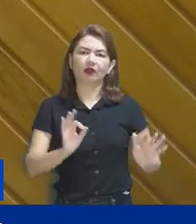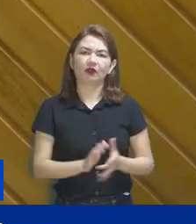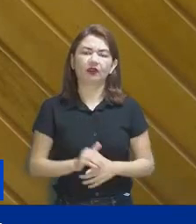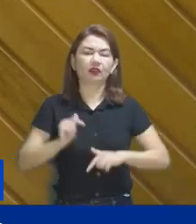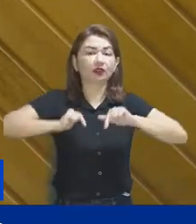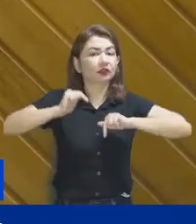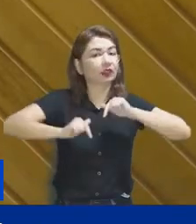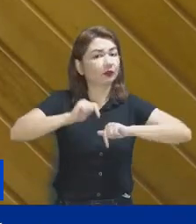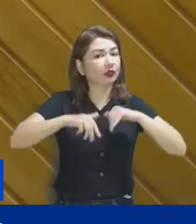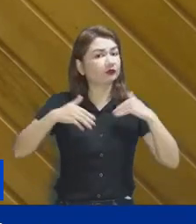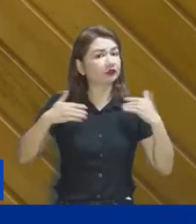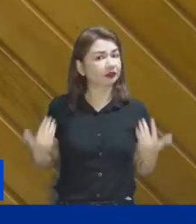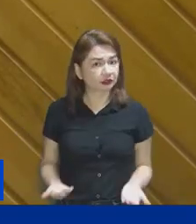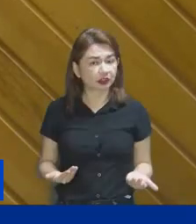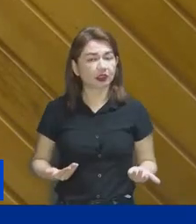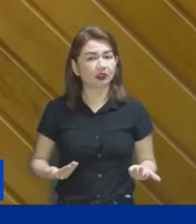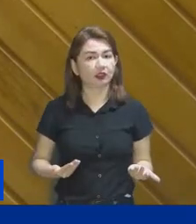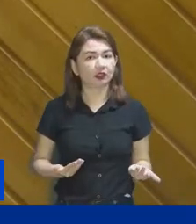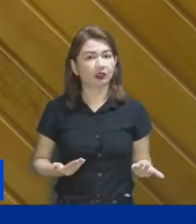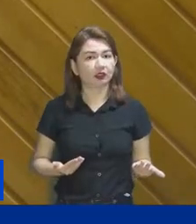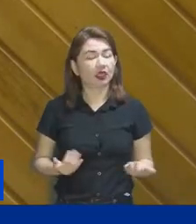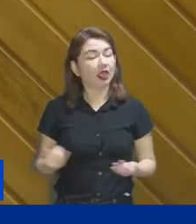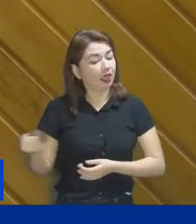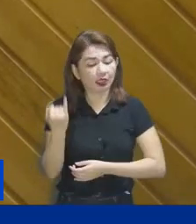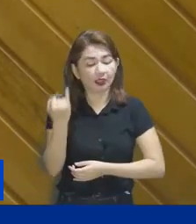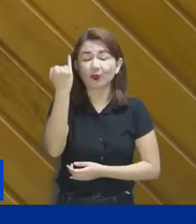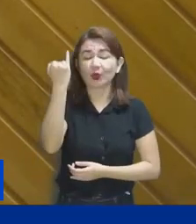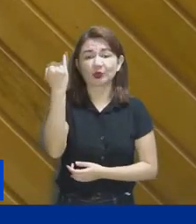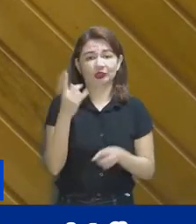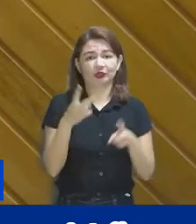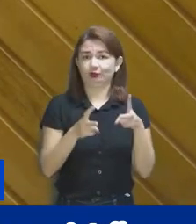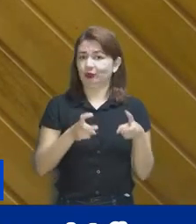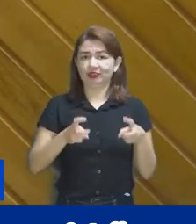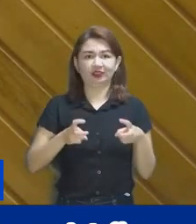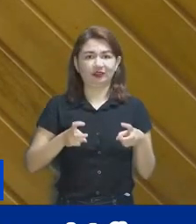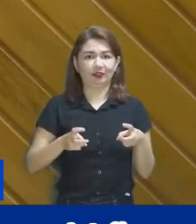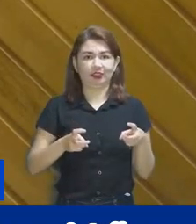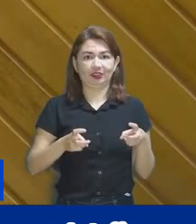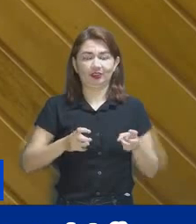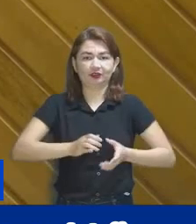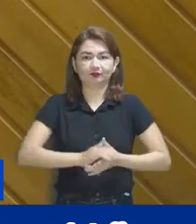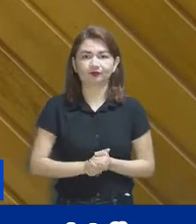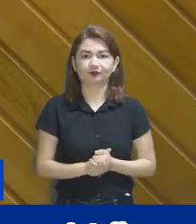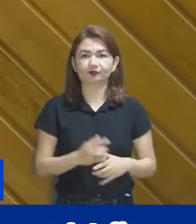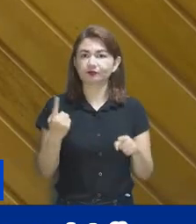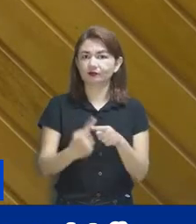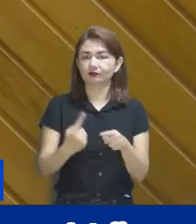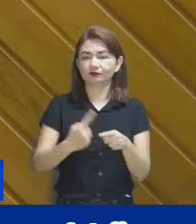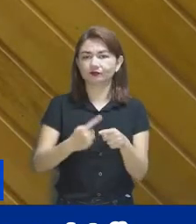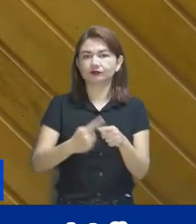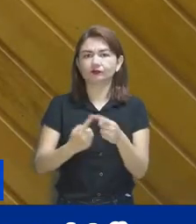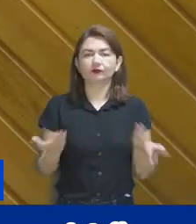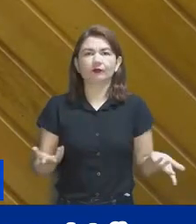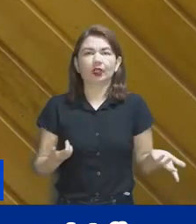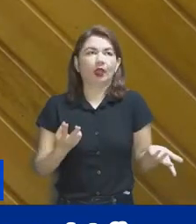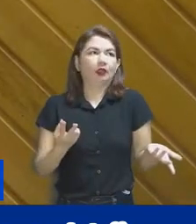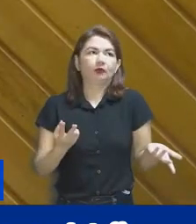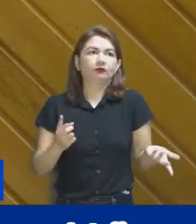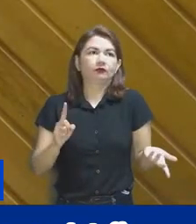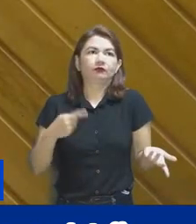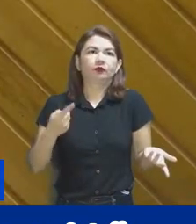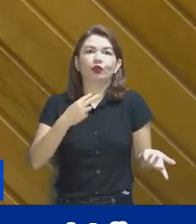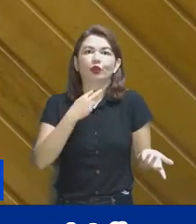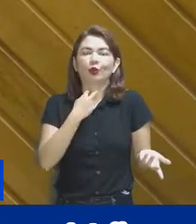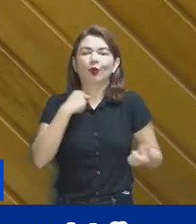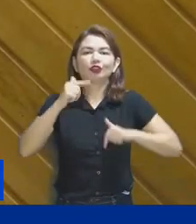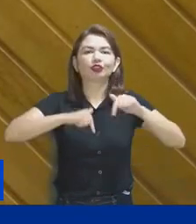eventualmente. Então, esse liame, ele é muito importante, sob pena de que daqui a pouco ninguém possa trabalhar